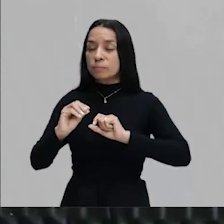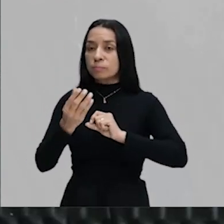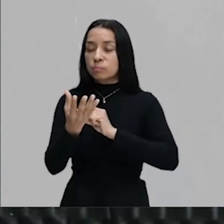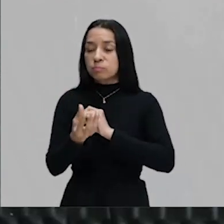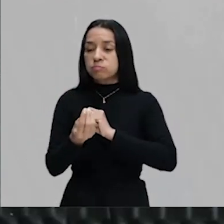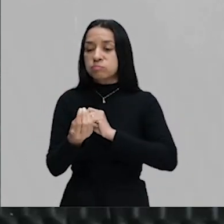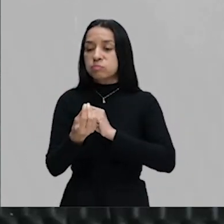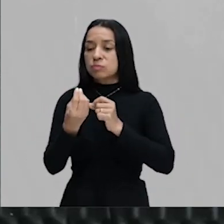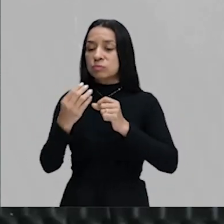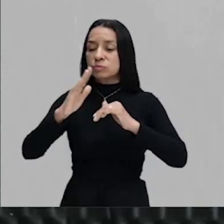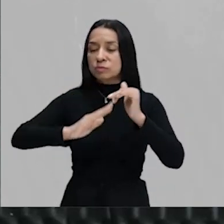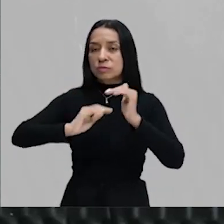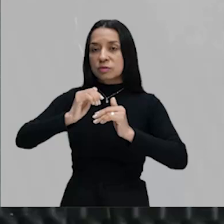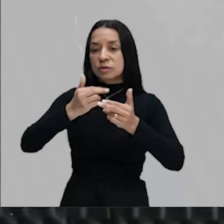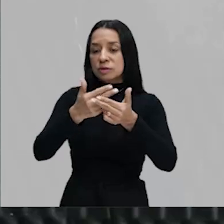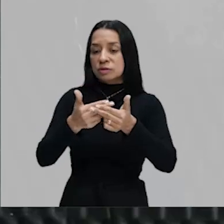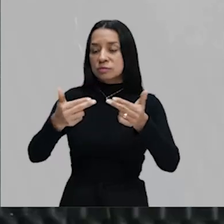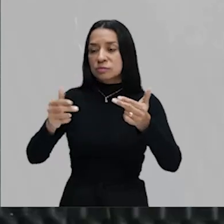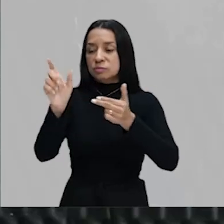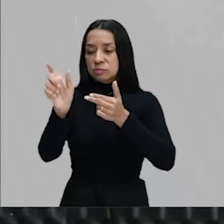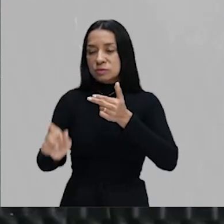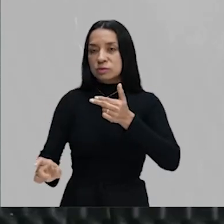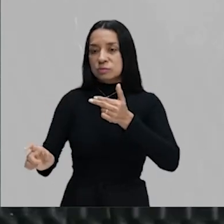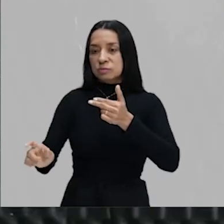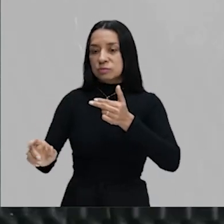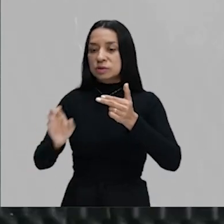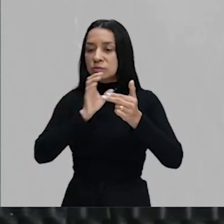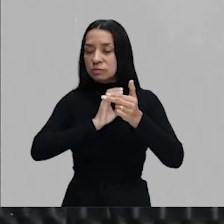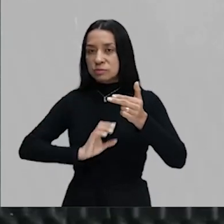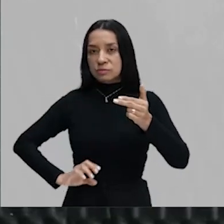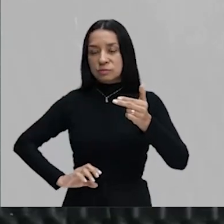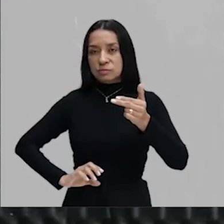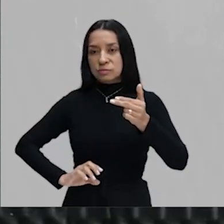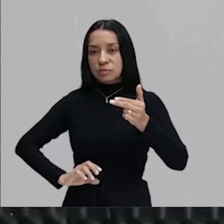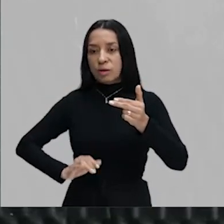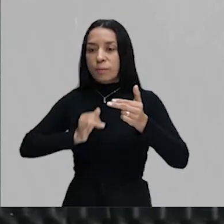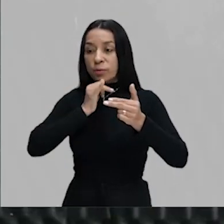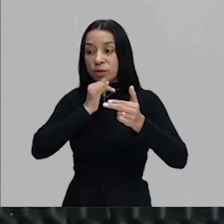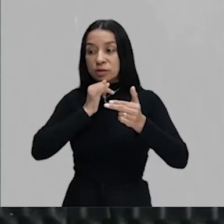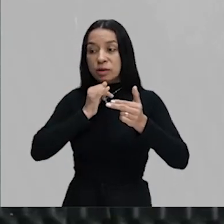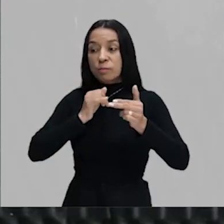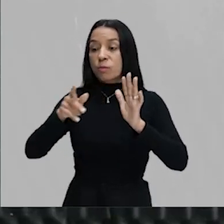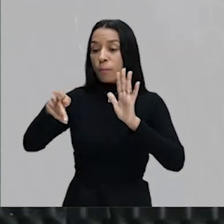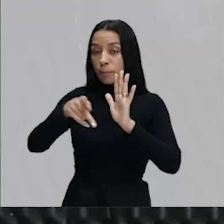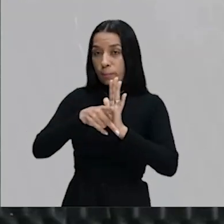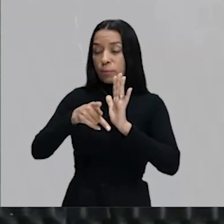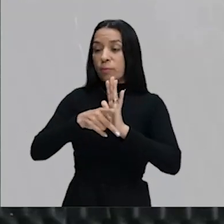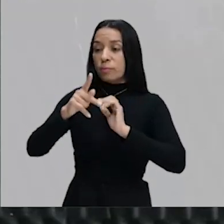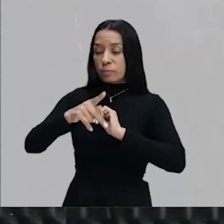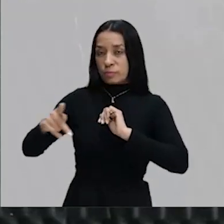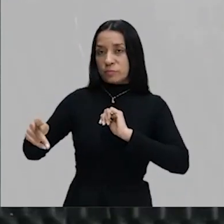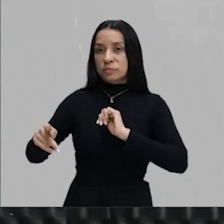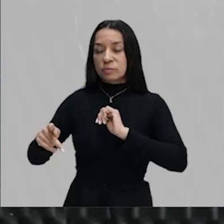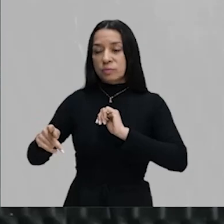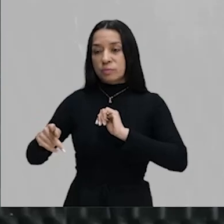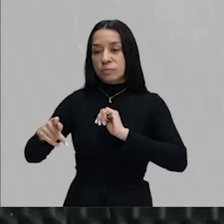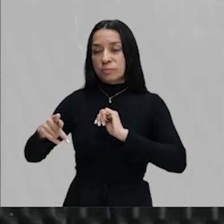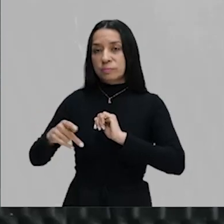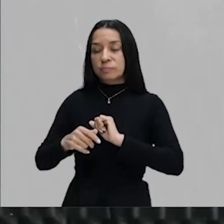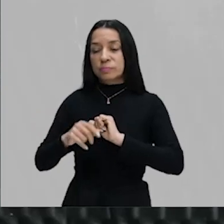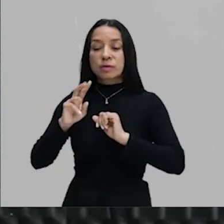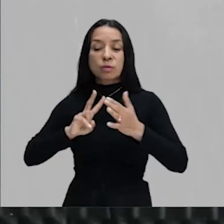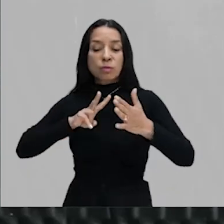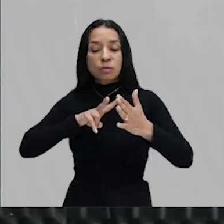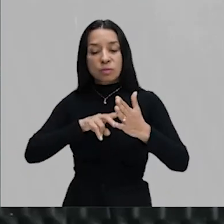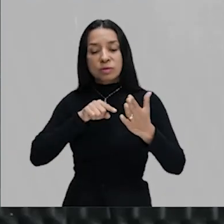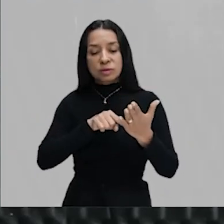cristãos, como é o nosso caso. E muitos historiadores cristãos, o olhar deles para a Bíblia é